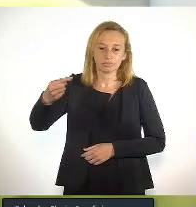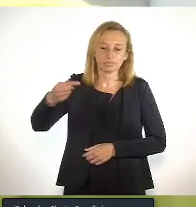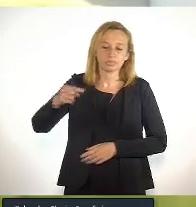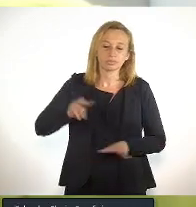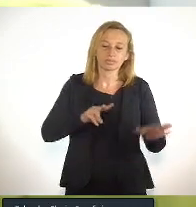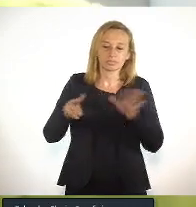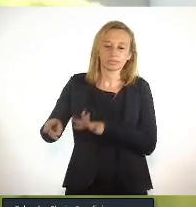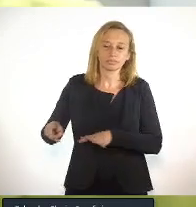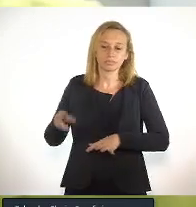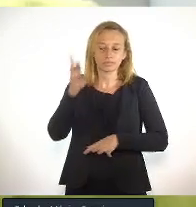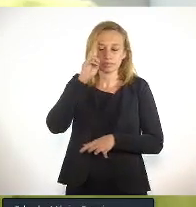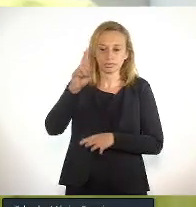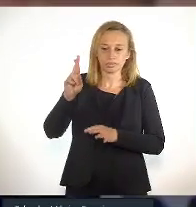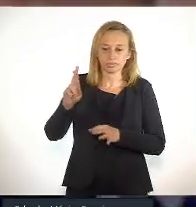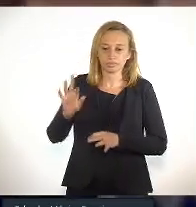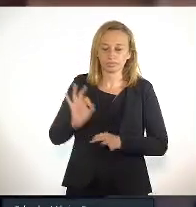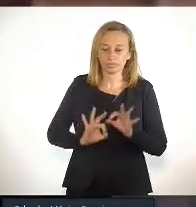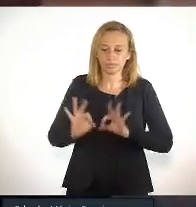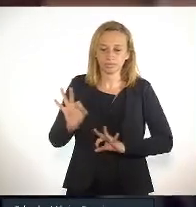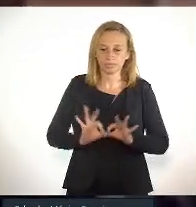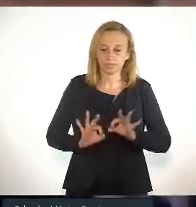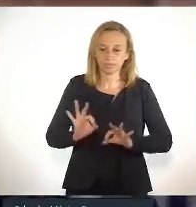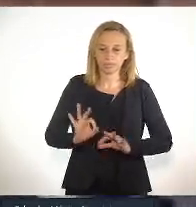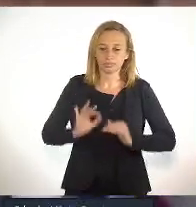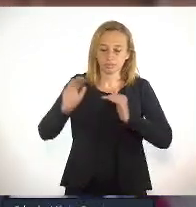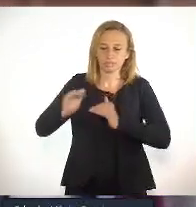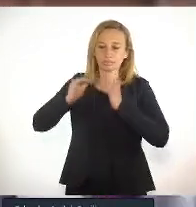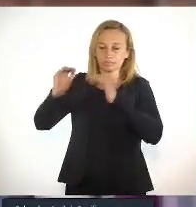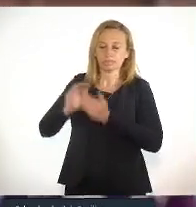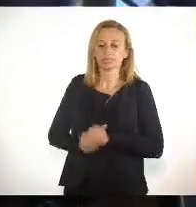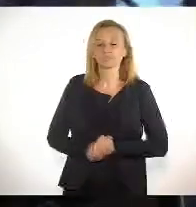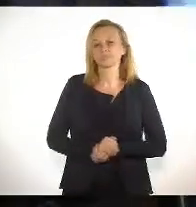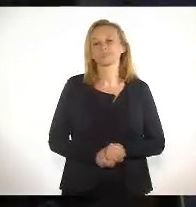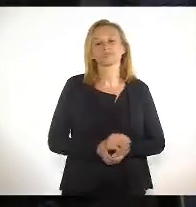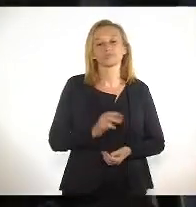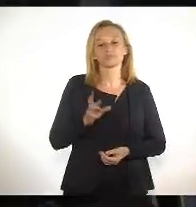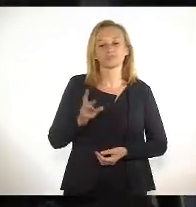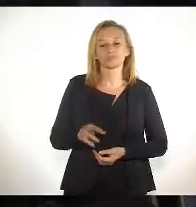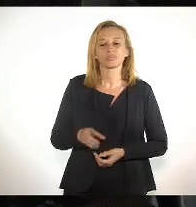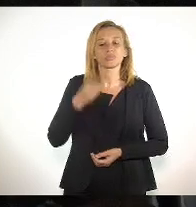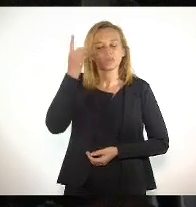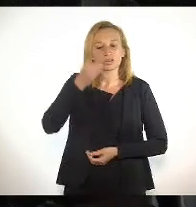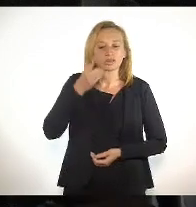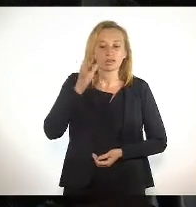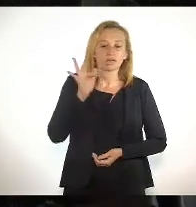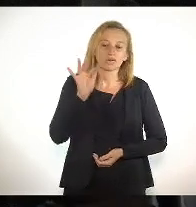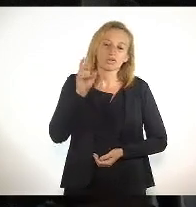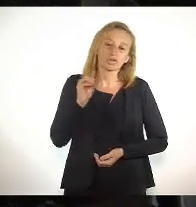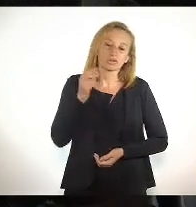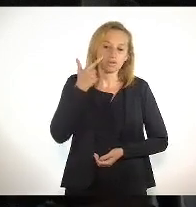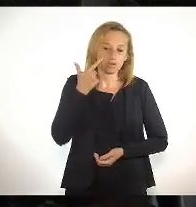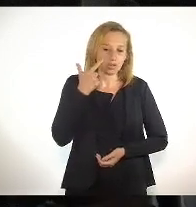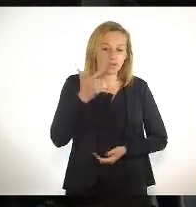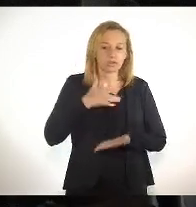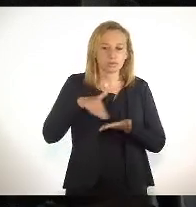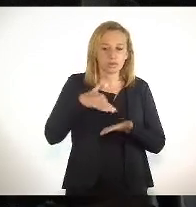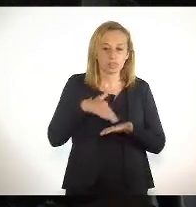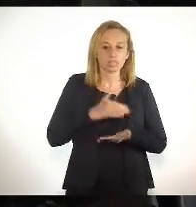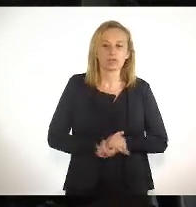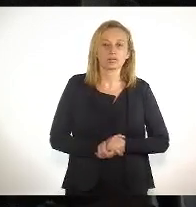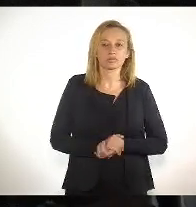pudesse organizar. Pela ordem, presidente. Deputado Flávio, vou entrar em contato com o